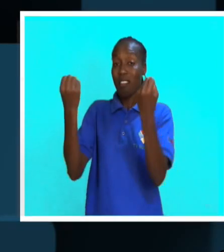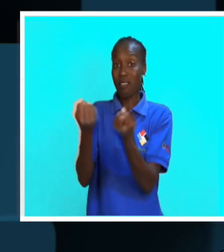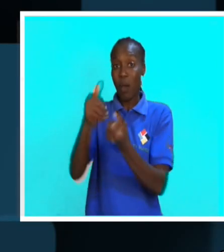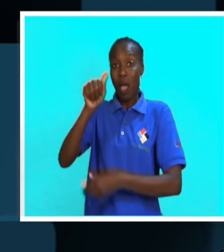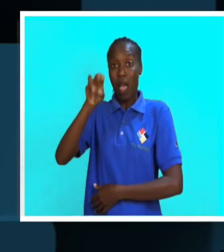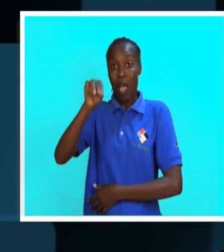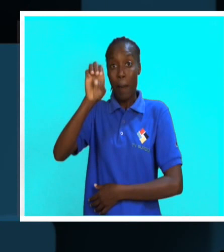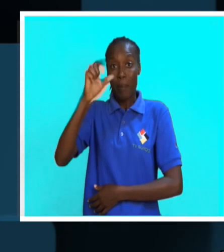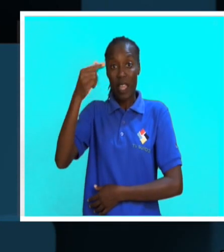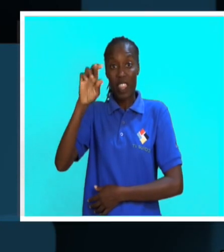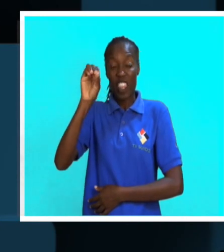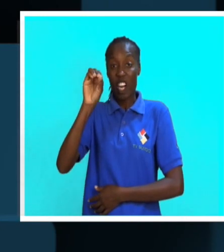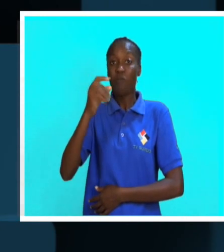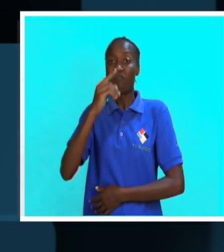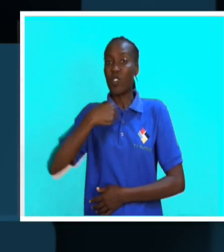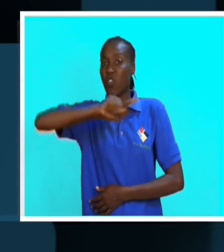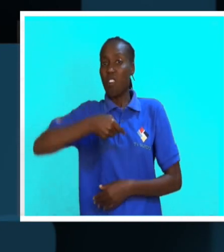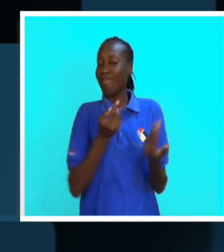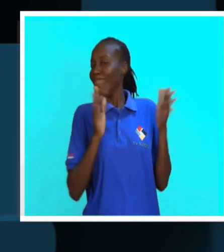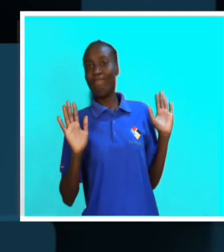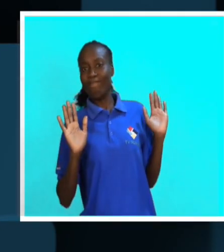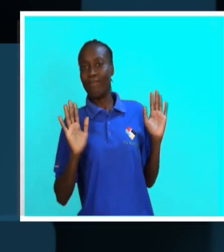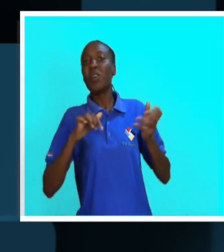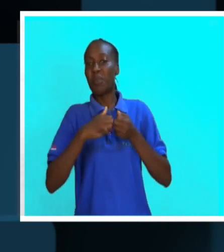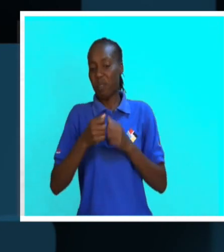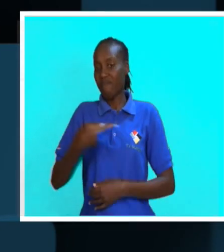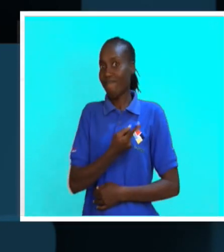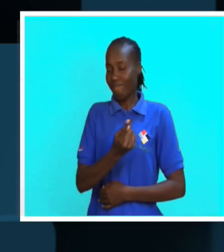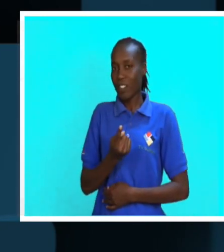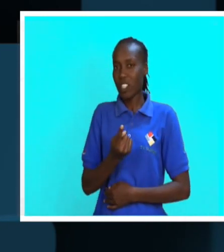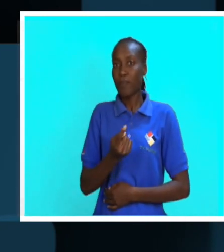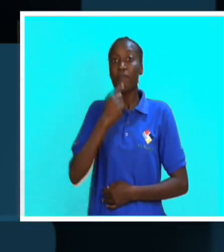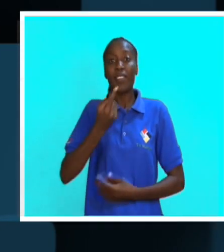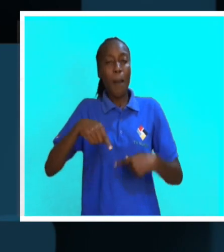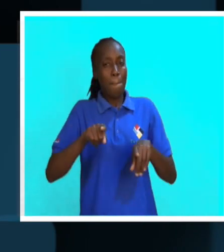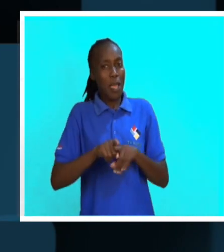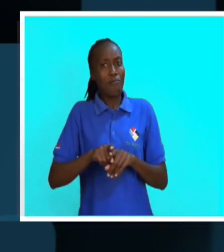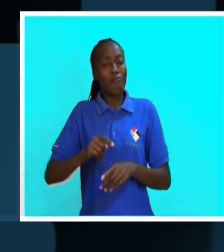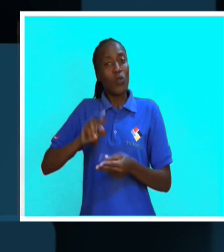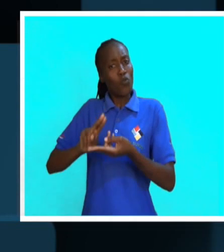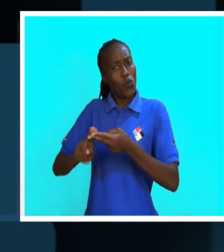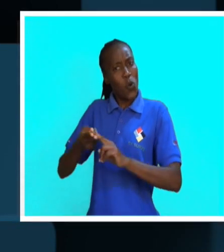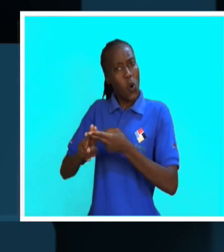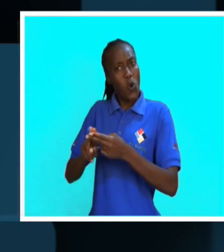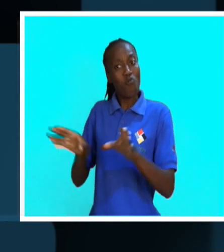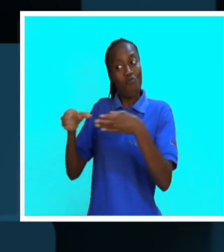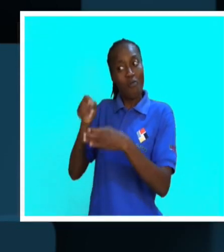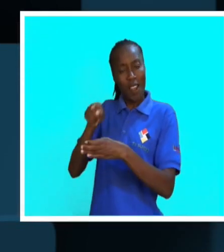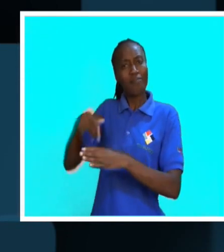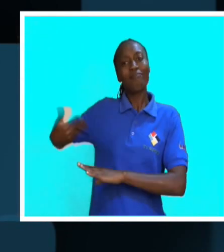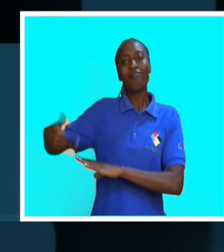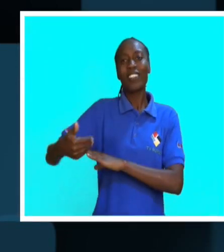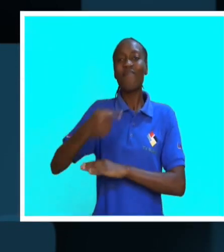A Metram já apareceu oficialmente várias vezes a distanciar-se desse tipo de comportamentos. Mas mesmo assim os nossos encontros